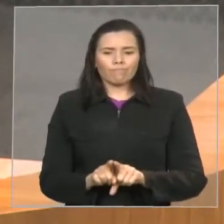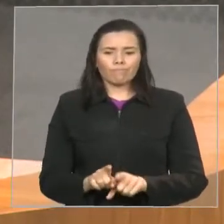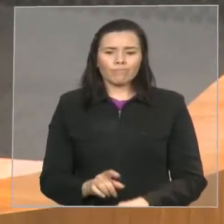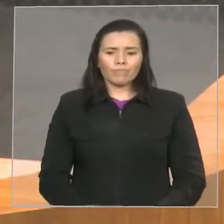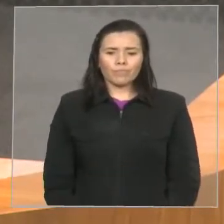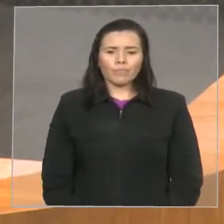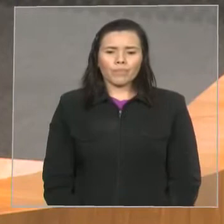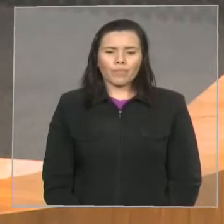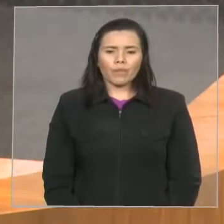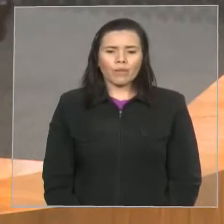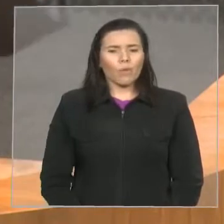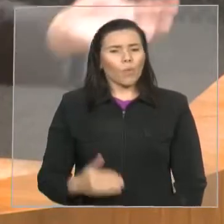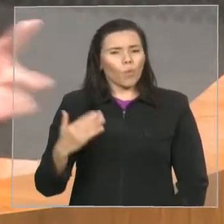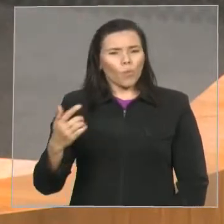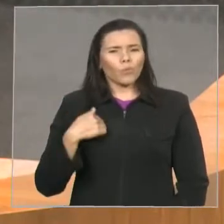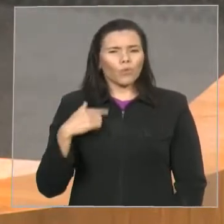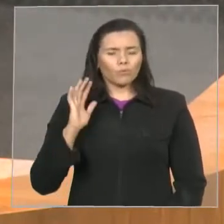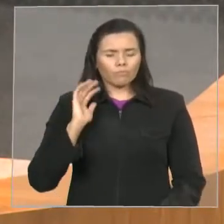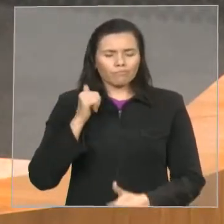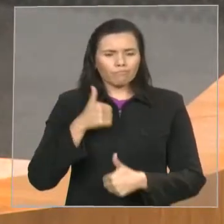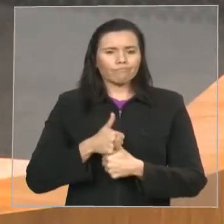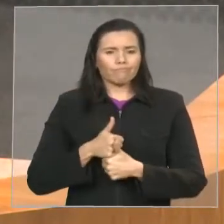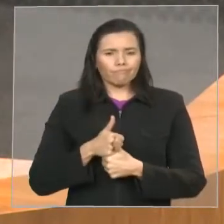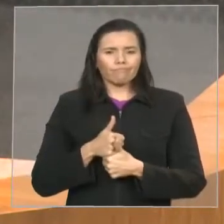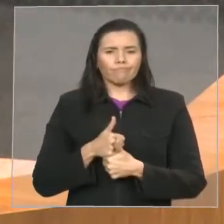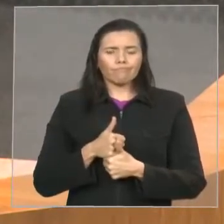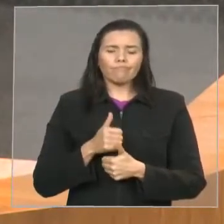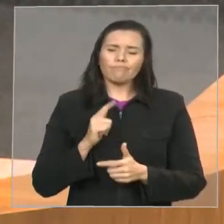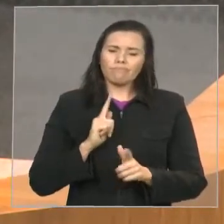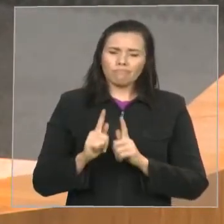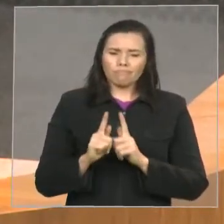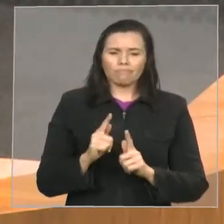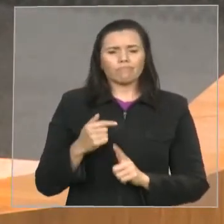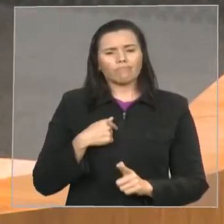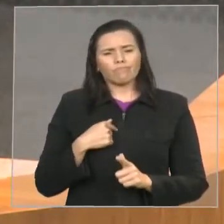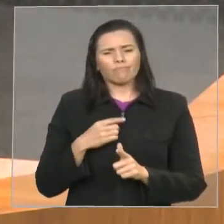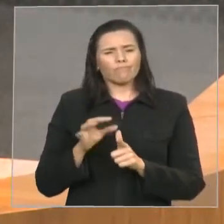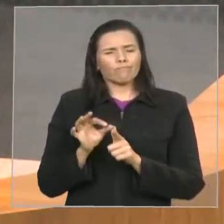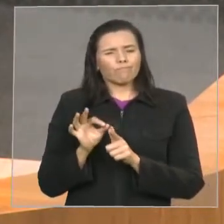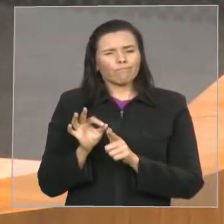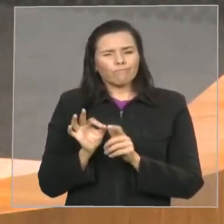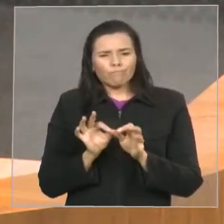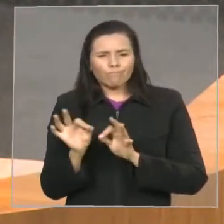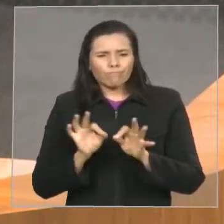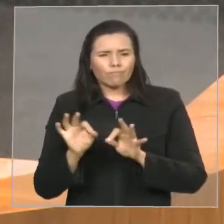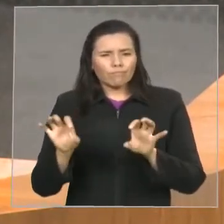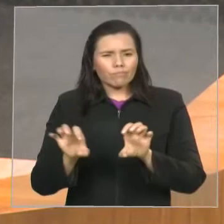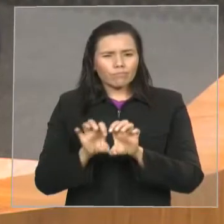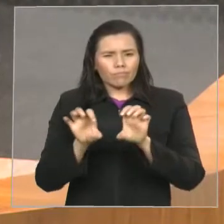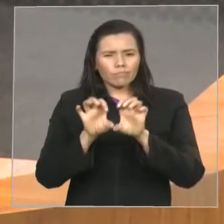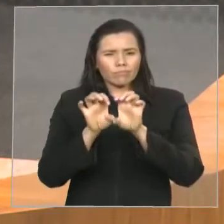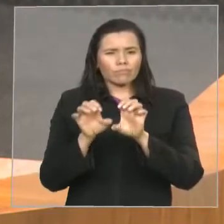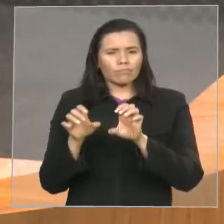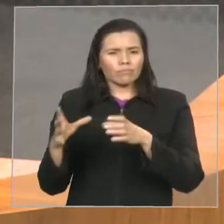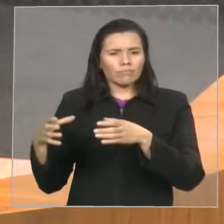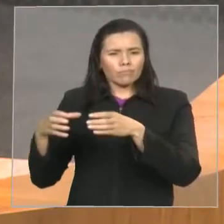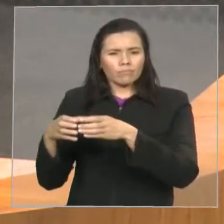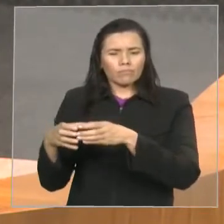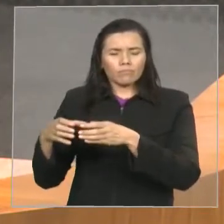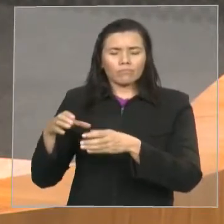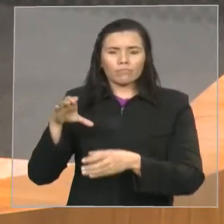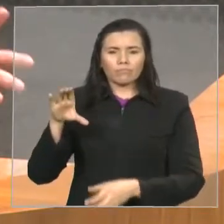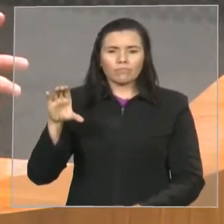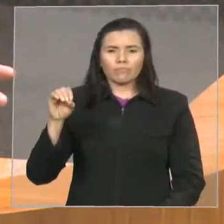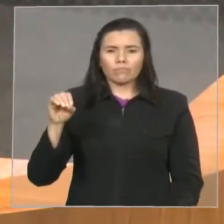vem desde que nós que estruturamos a corregedoria. É um fato que já vem isto ao longo de